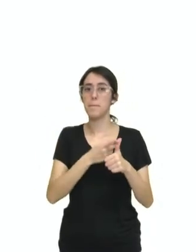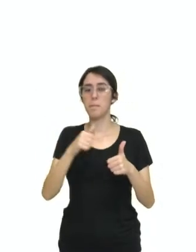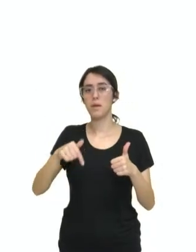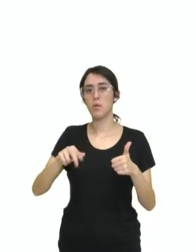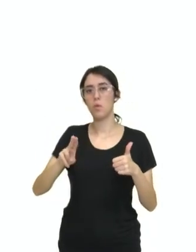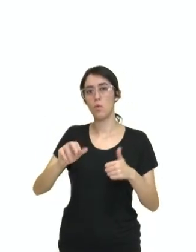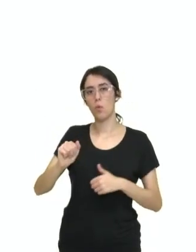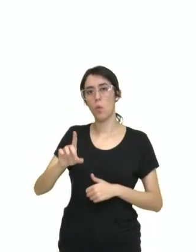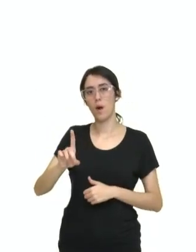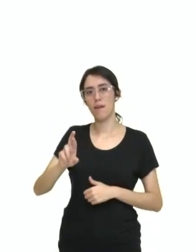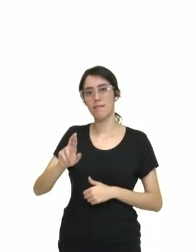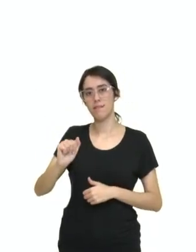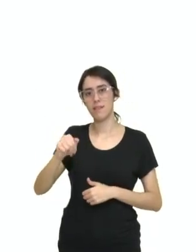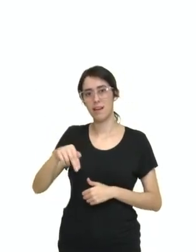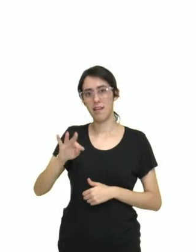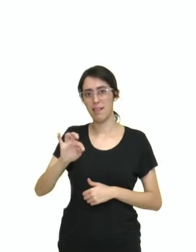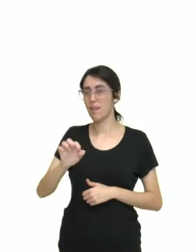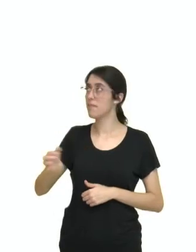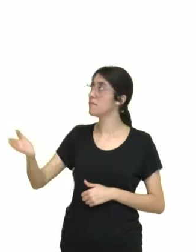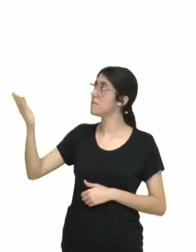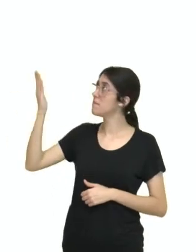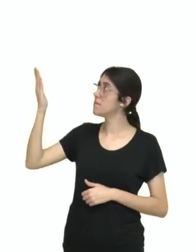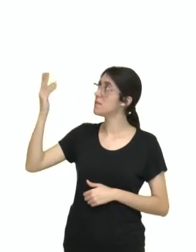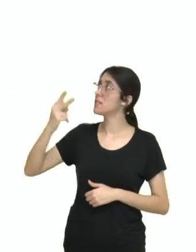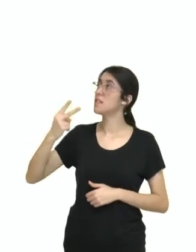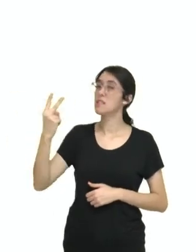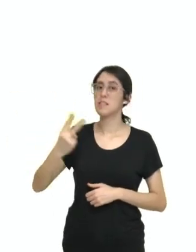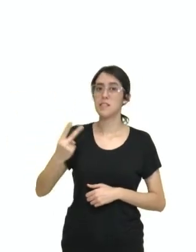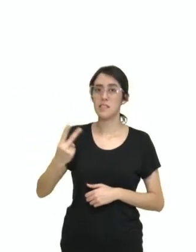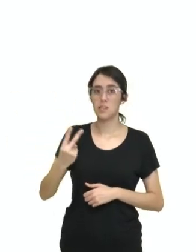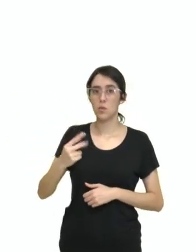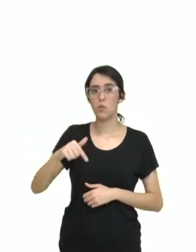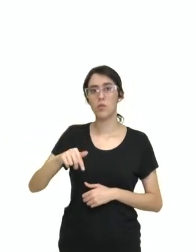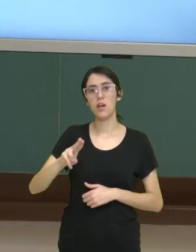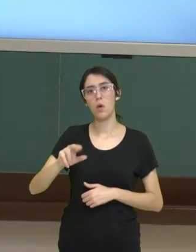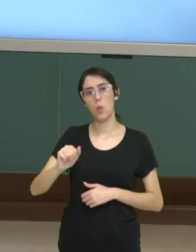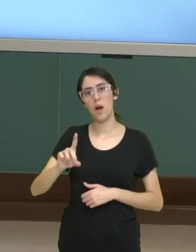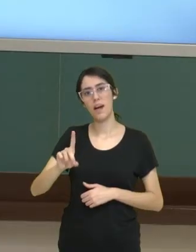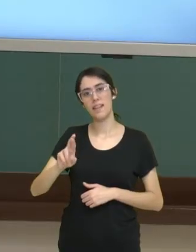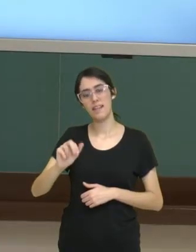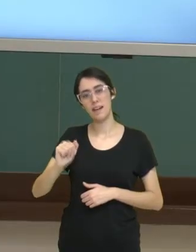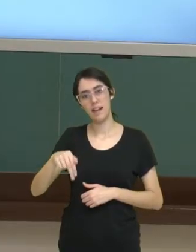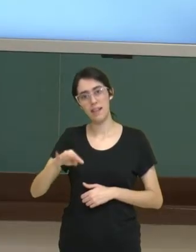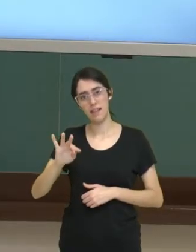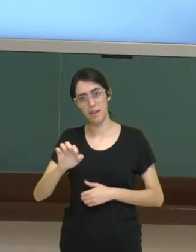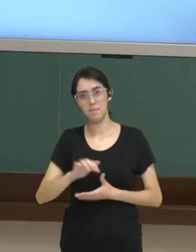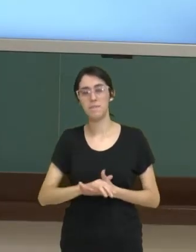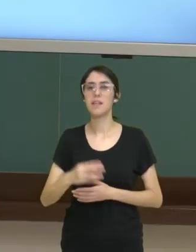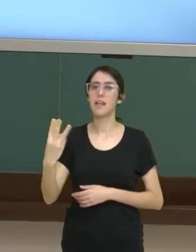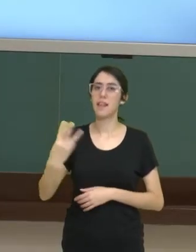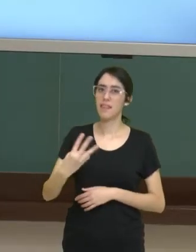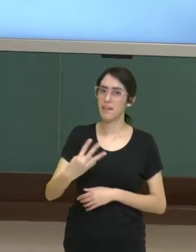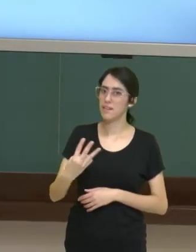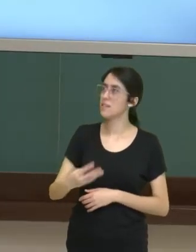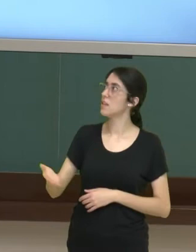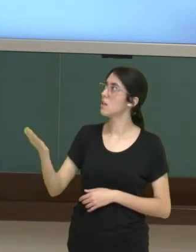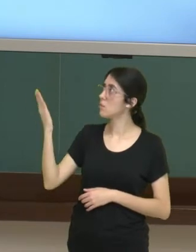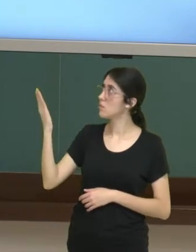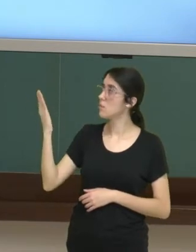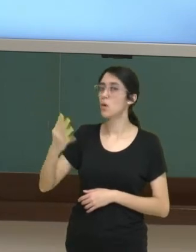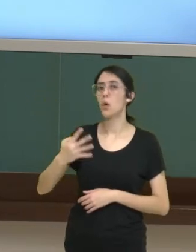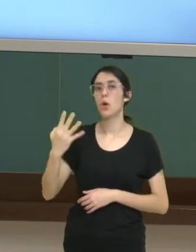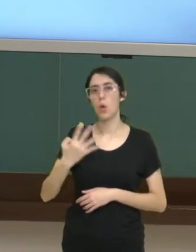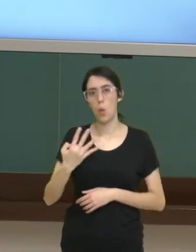primeiro quadrante, esta outra região a gente chama de segundo quadrante, terceiro quadrante e